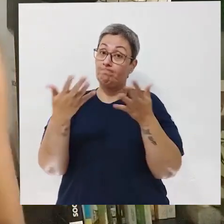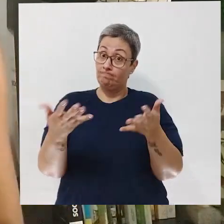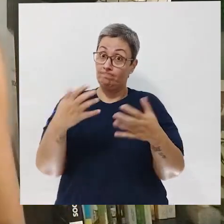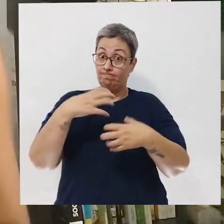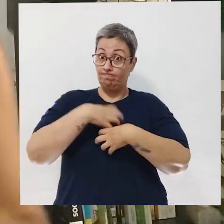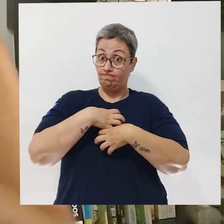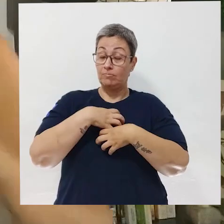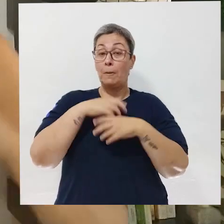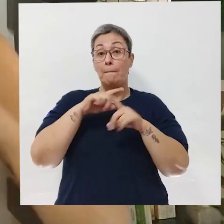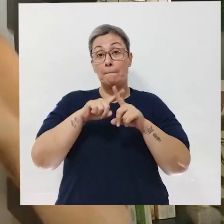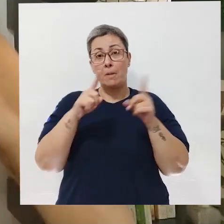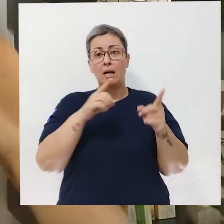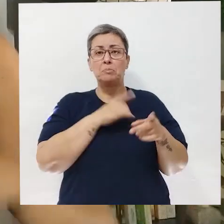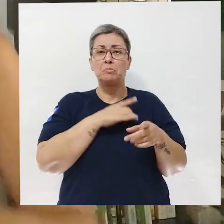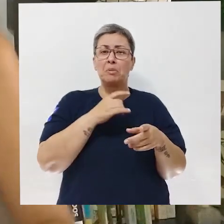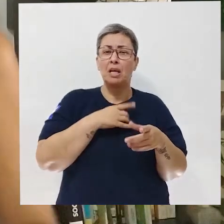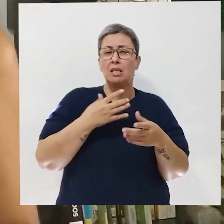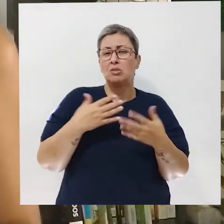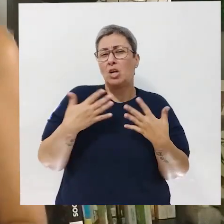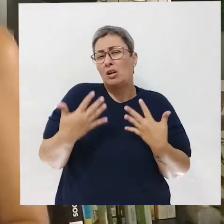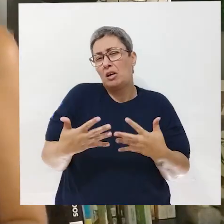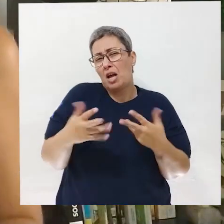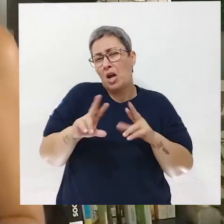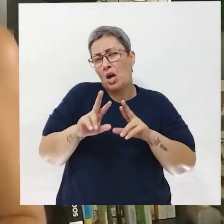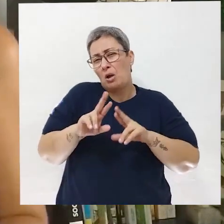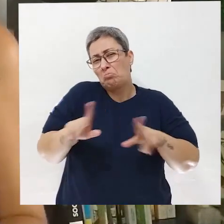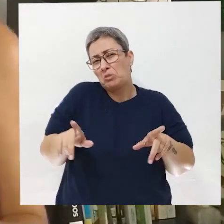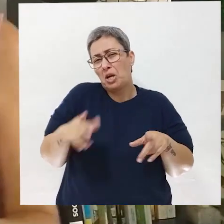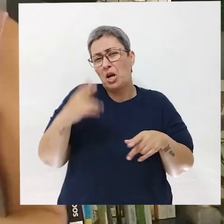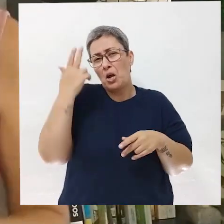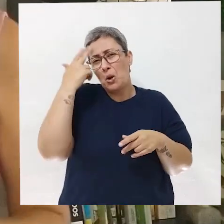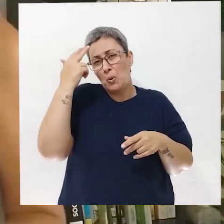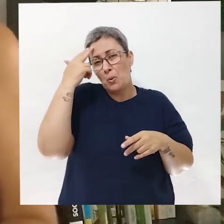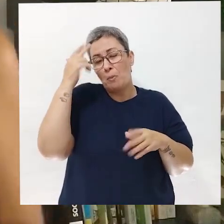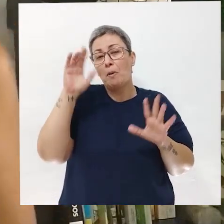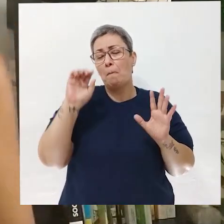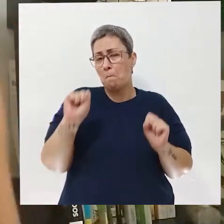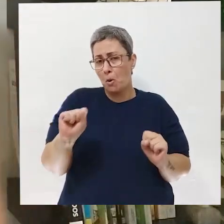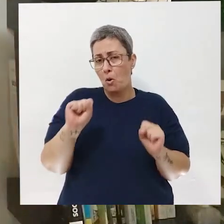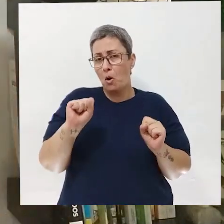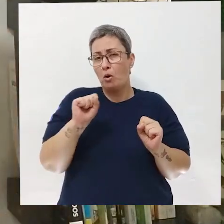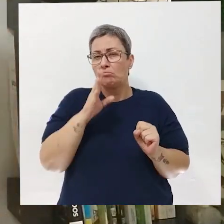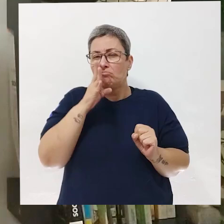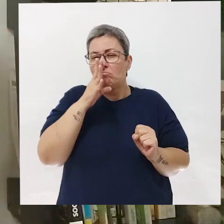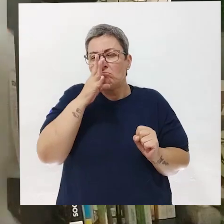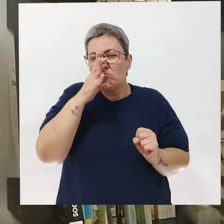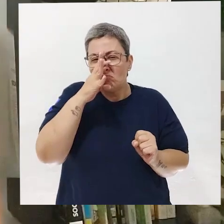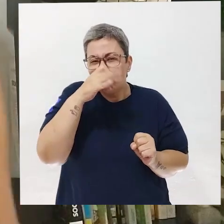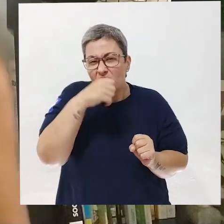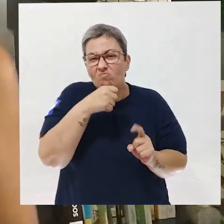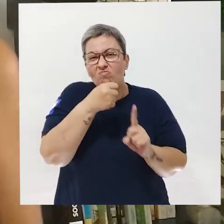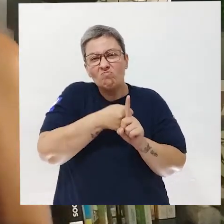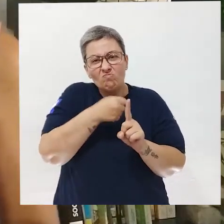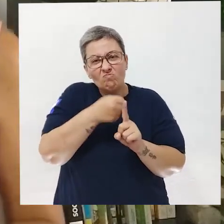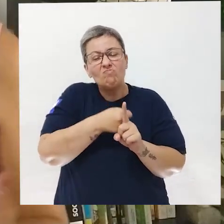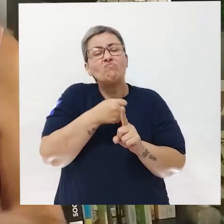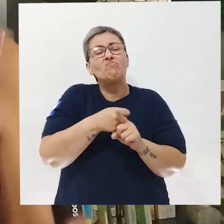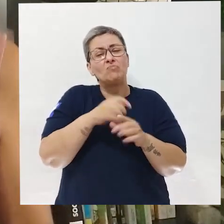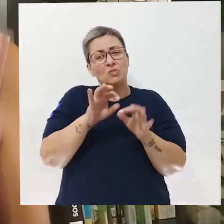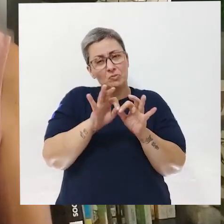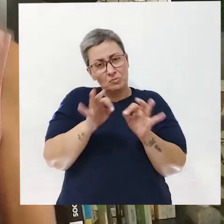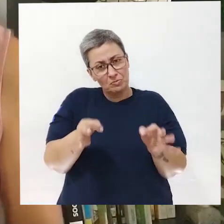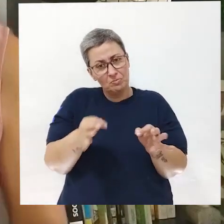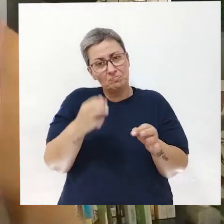Mas se o seu medo for mais levinho do que esses que eu te falei, né, agora, você pode enfrentá-lo de uma forma mais simples, né, pode ser